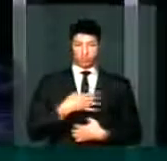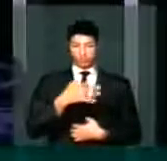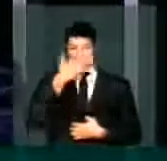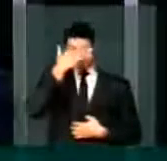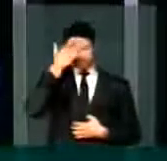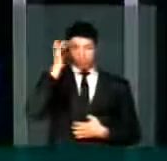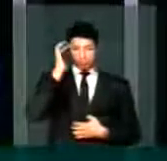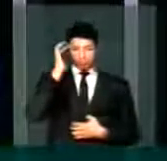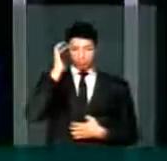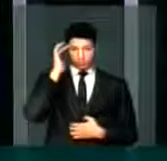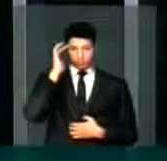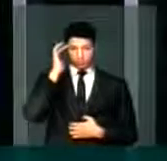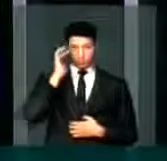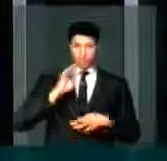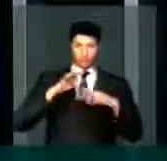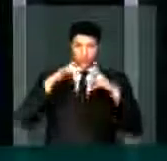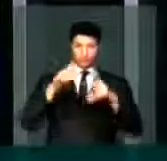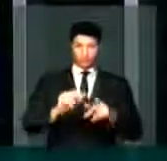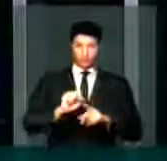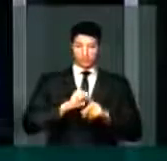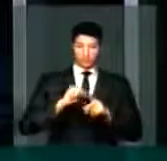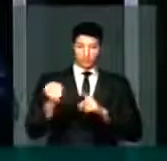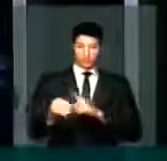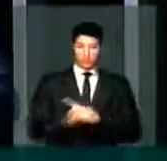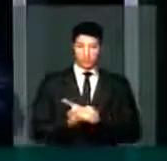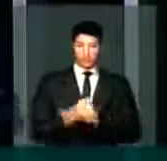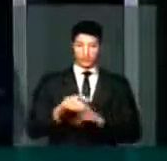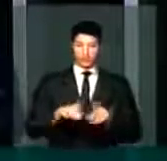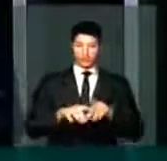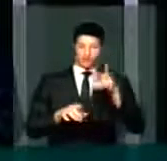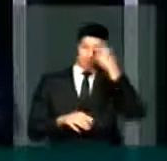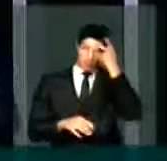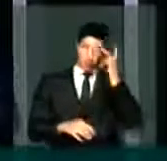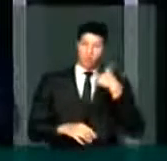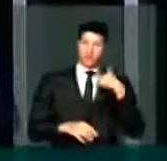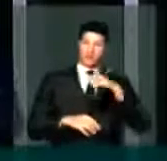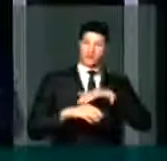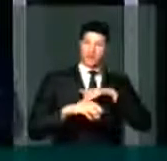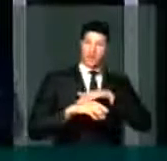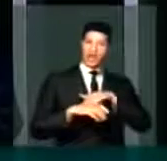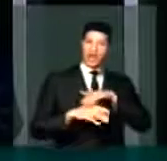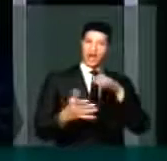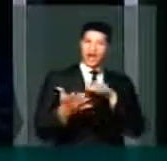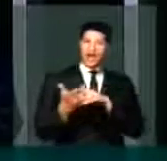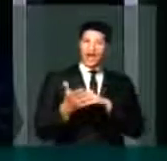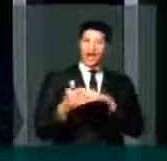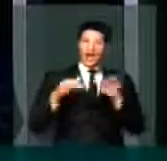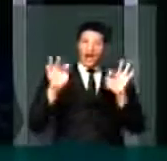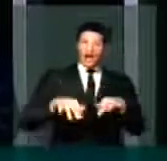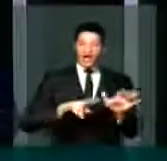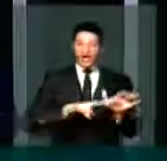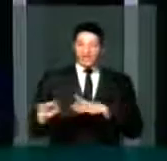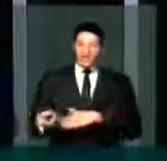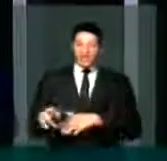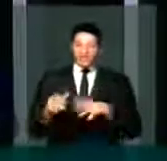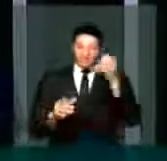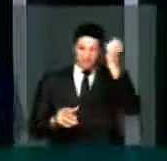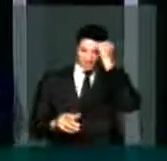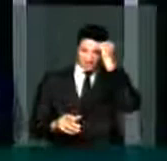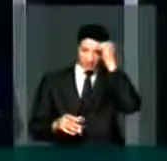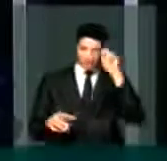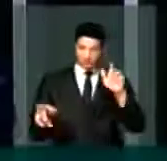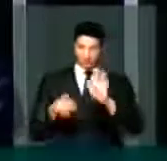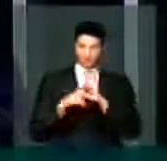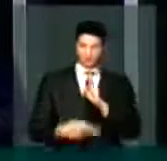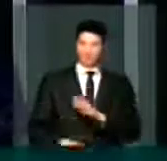nas pessoas, em toda a sociedade e naqueles que conversei ao longo do último fim de semana. O